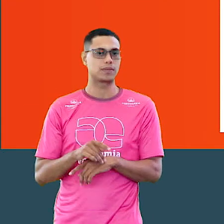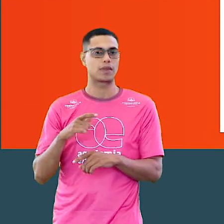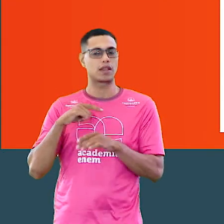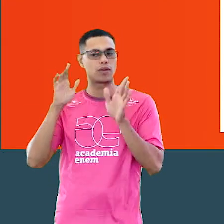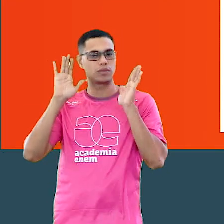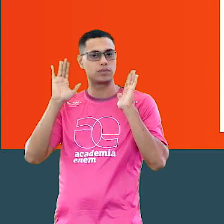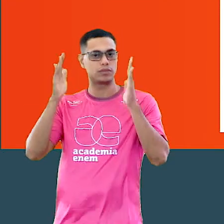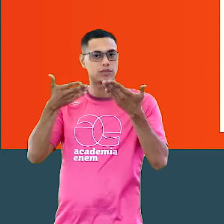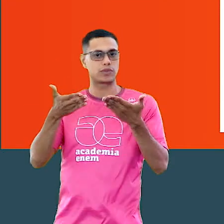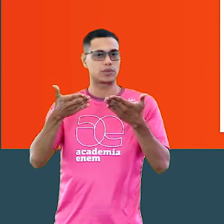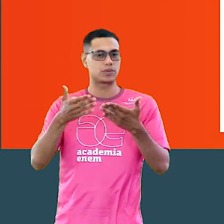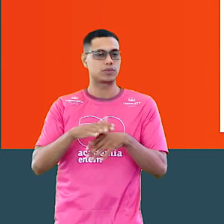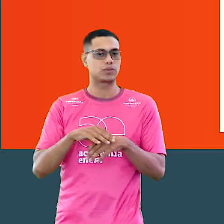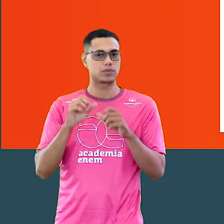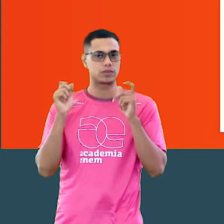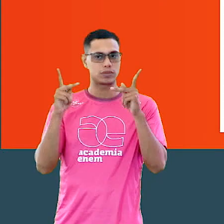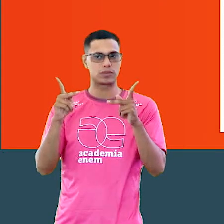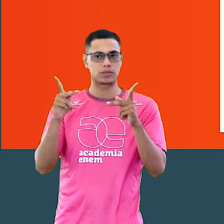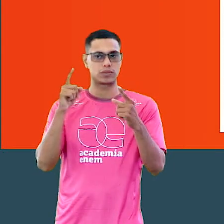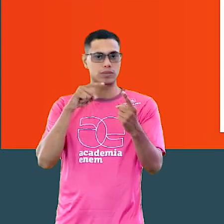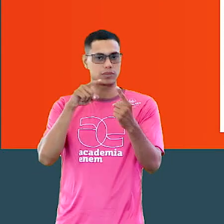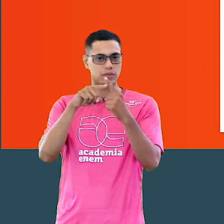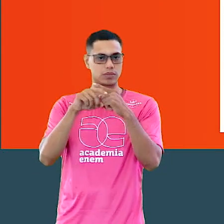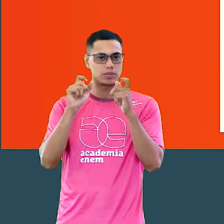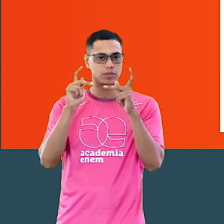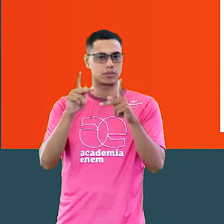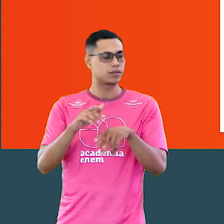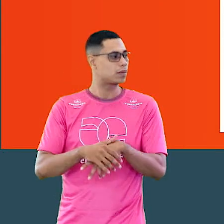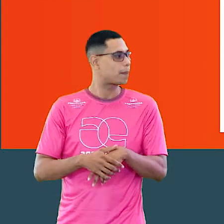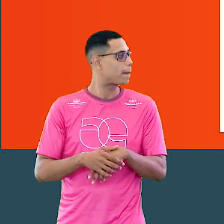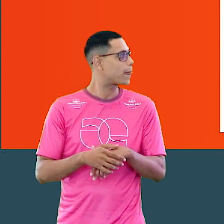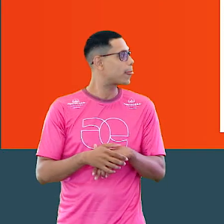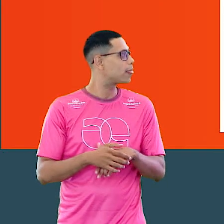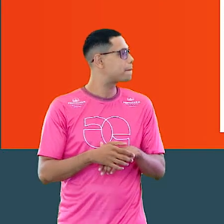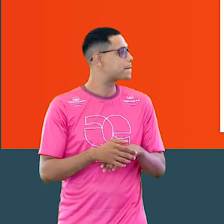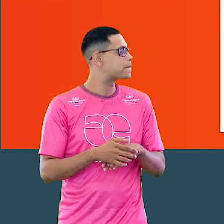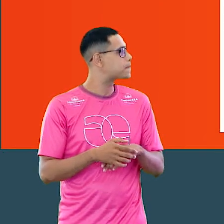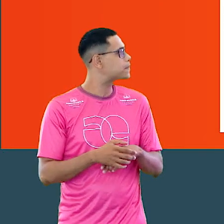Foco, tá? Determinação.